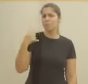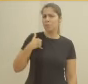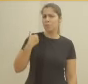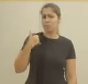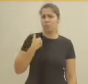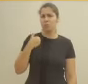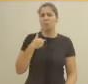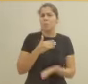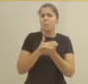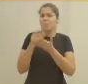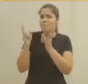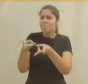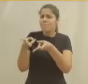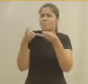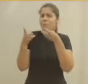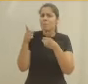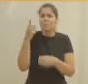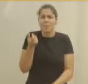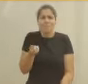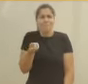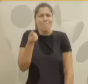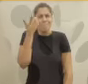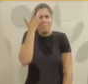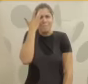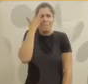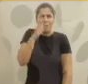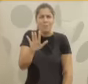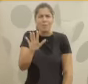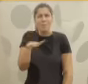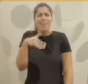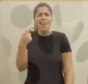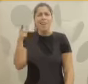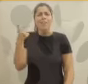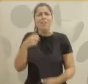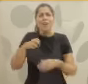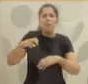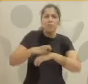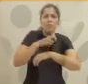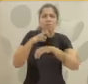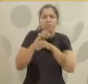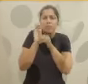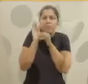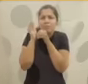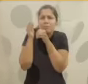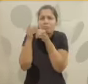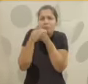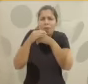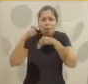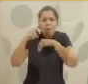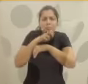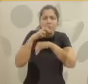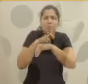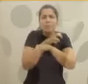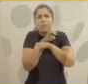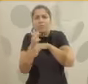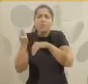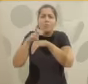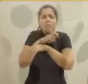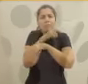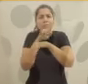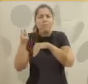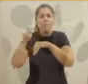e eu comecei a perceber que ele estava estranho. E ele ficava num cantinho com um carrinho, para lá e para cá emitindo um som.